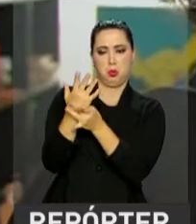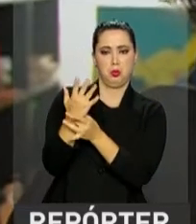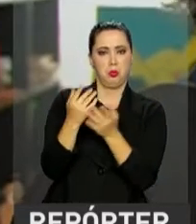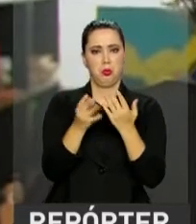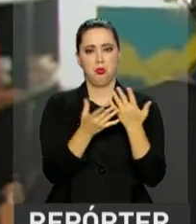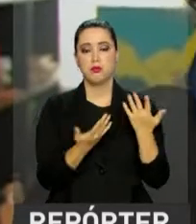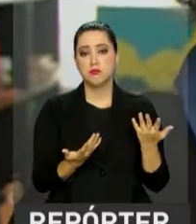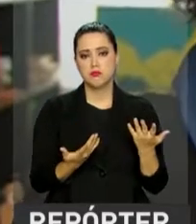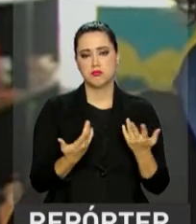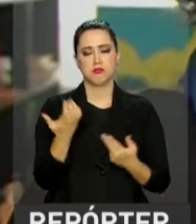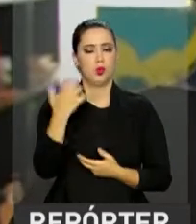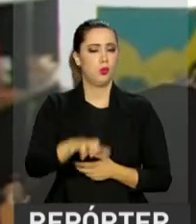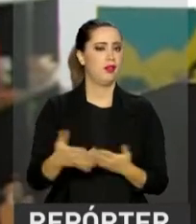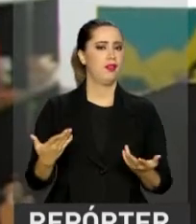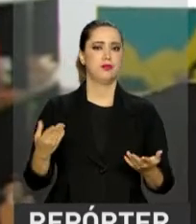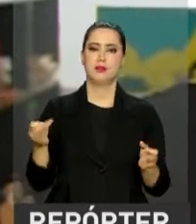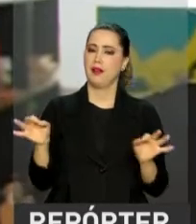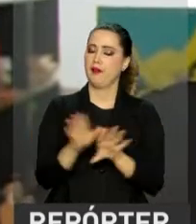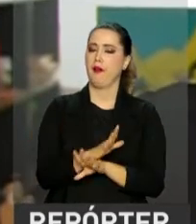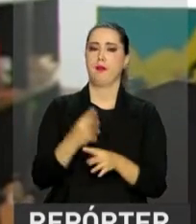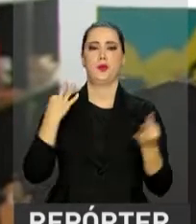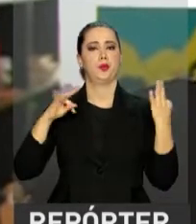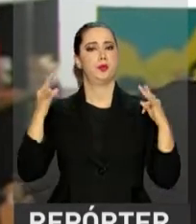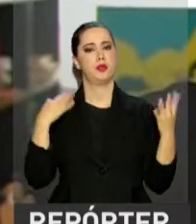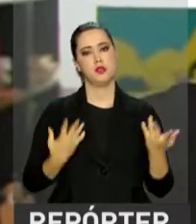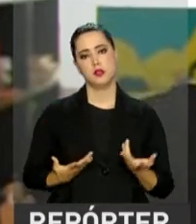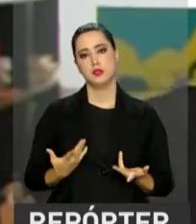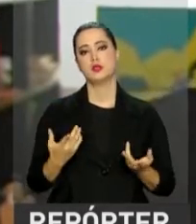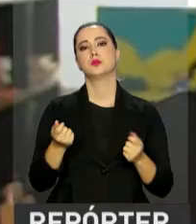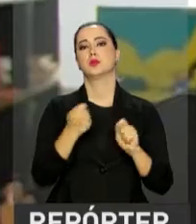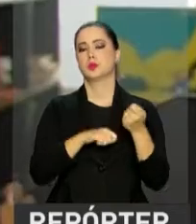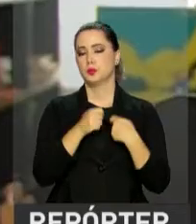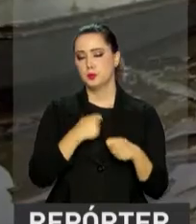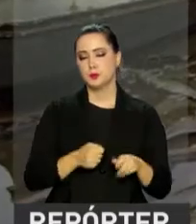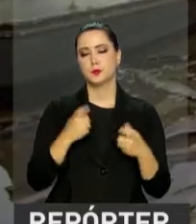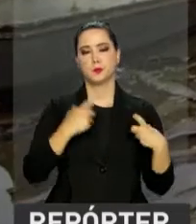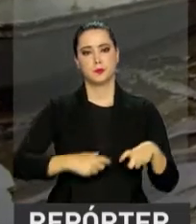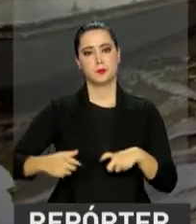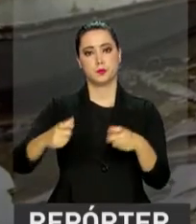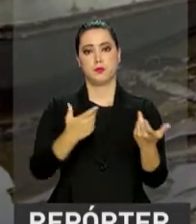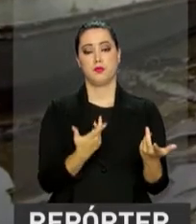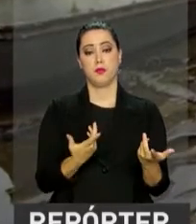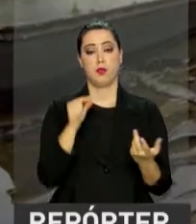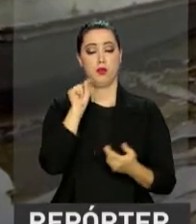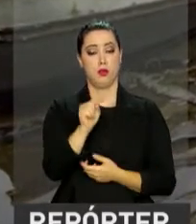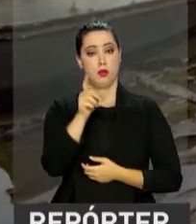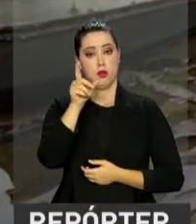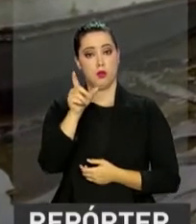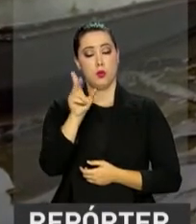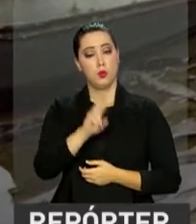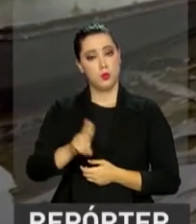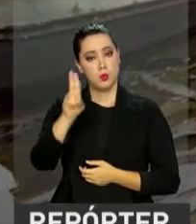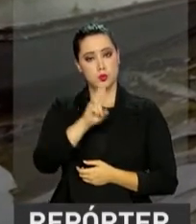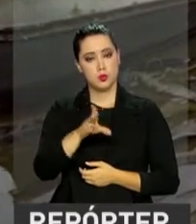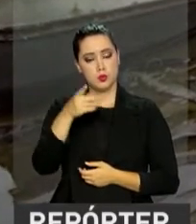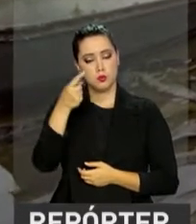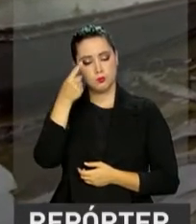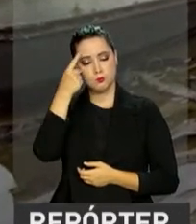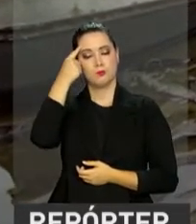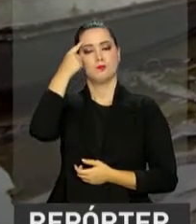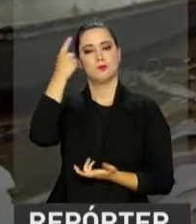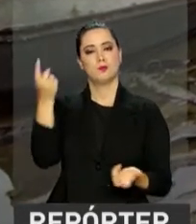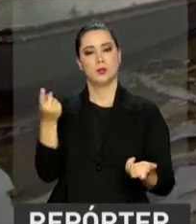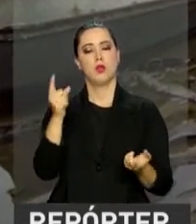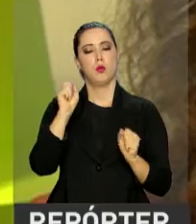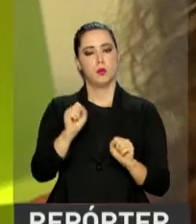então isso mata o turismo de uma região de mata atividade econômica nessa região o consumo consciente pode ajudar a salvar os nossos